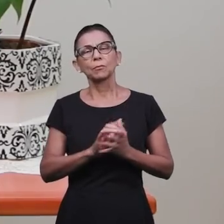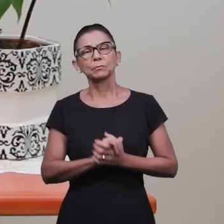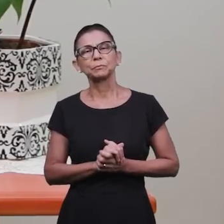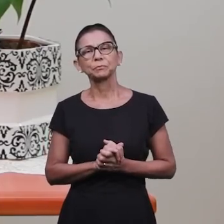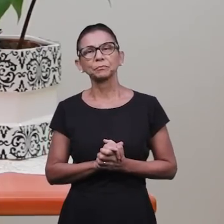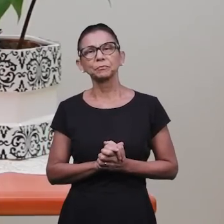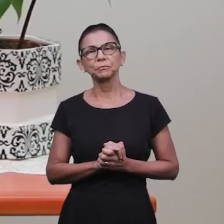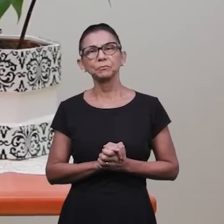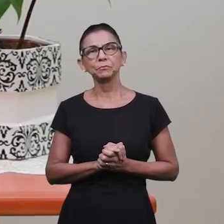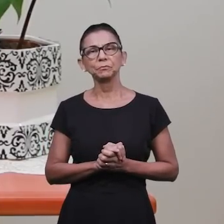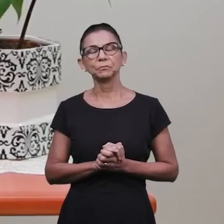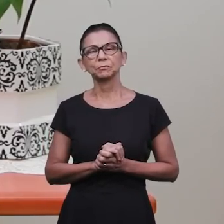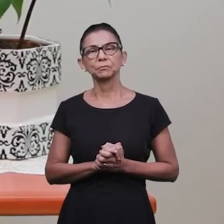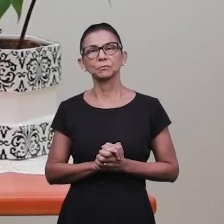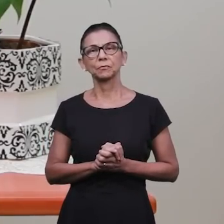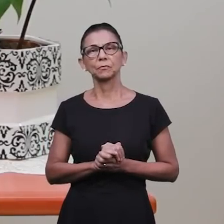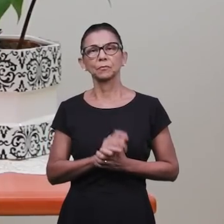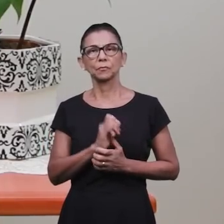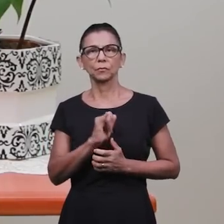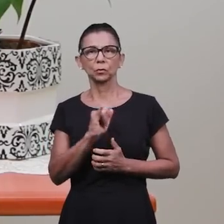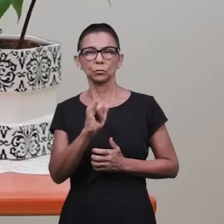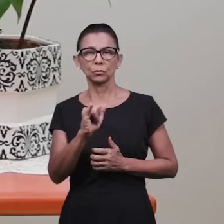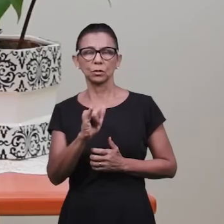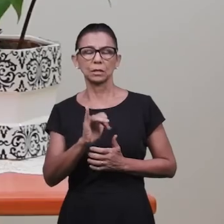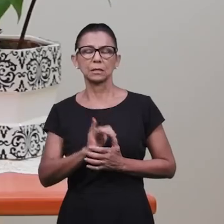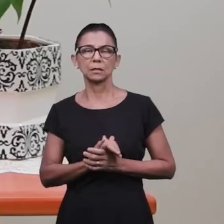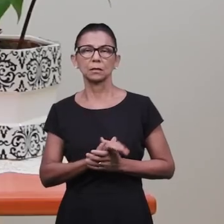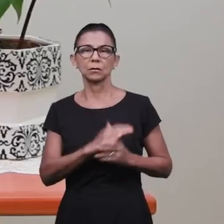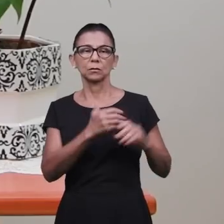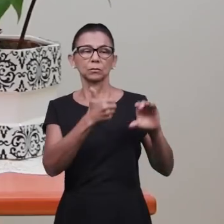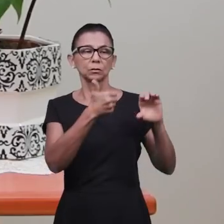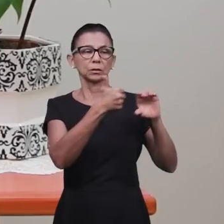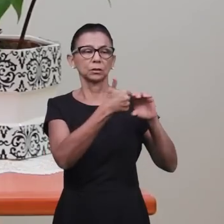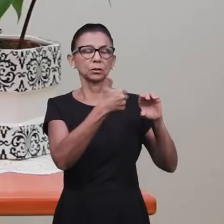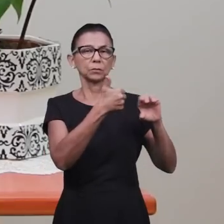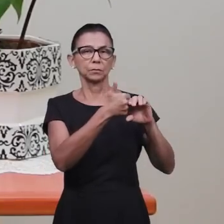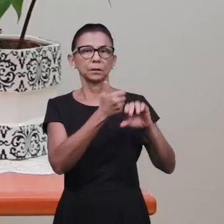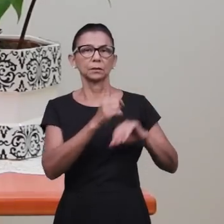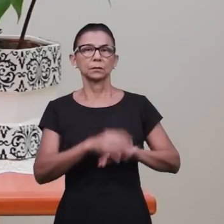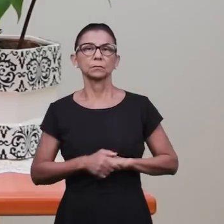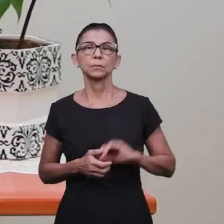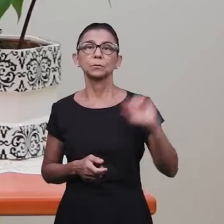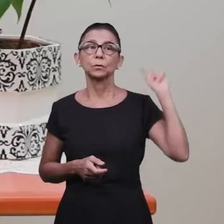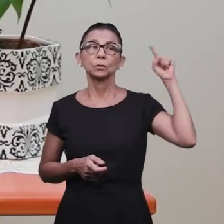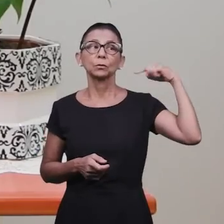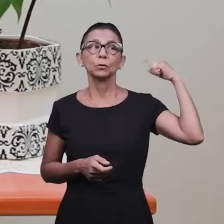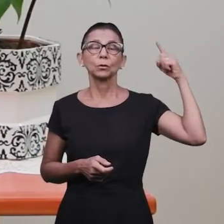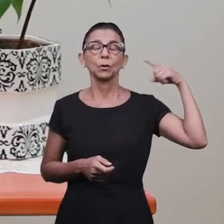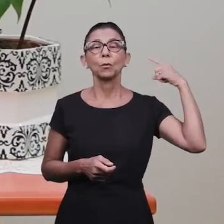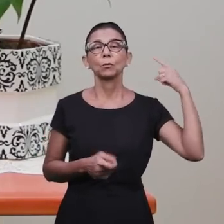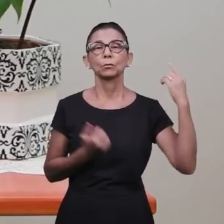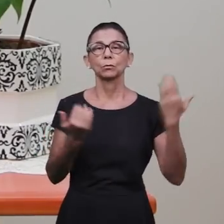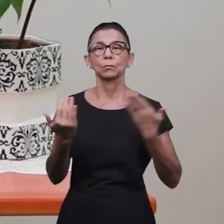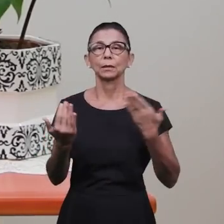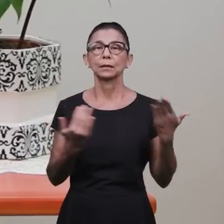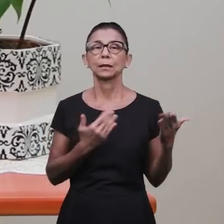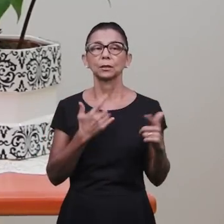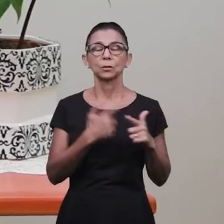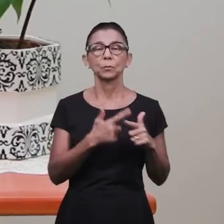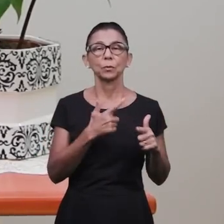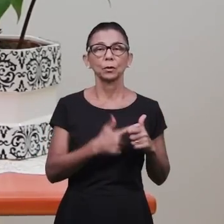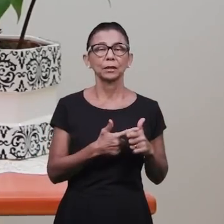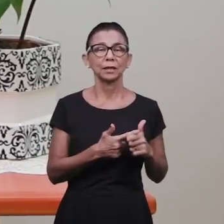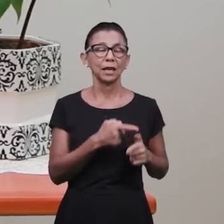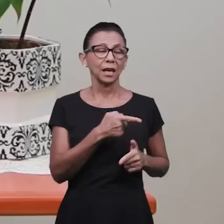louco? A grande loucura do cristianismo é dispensar o Espírito